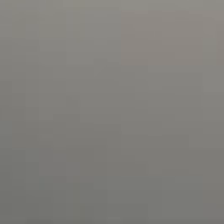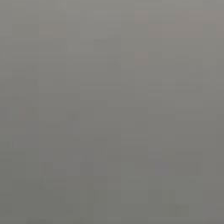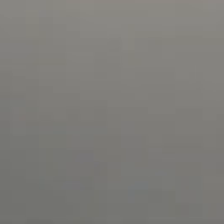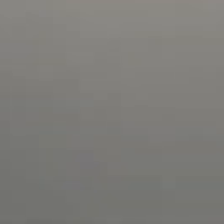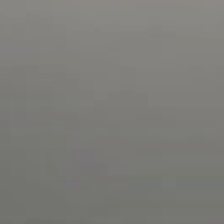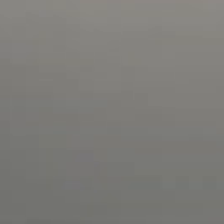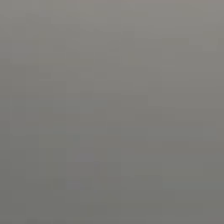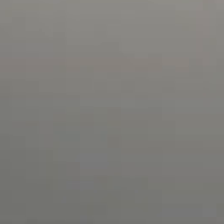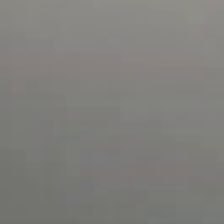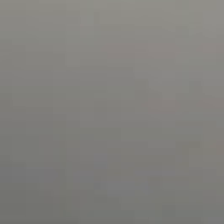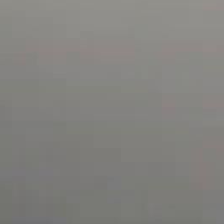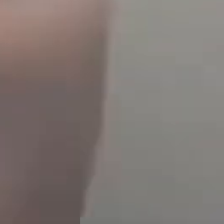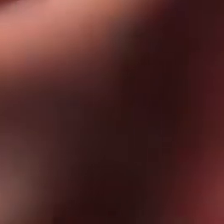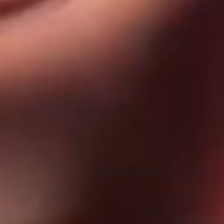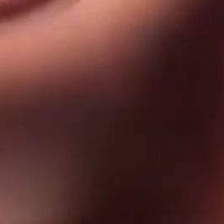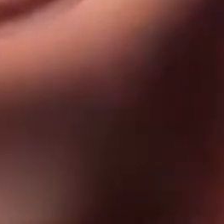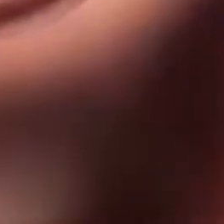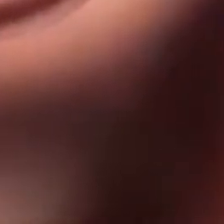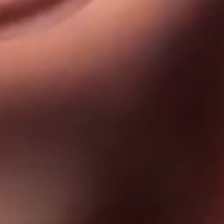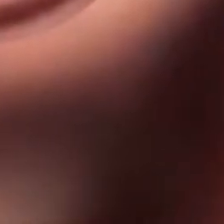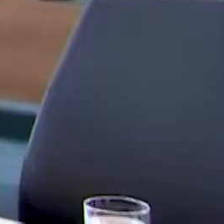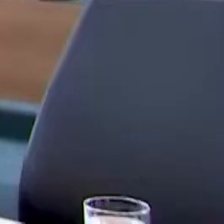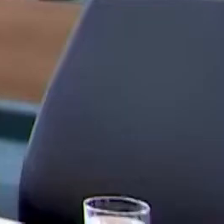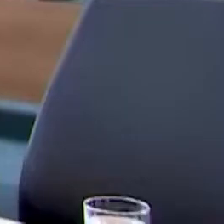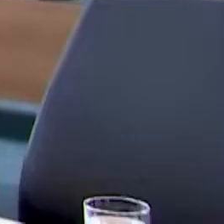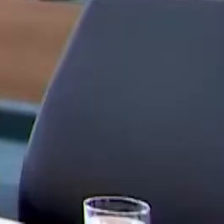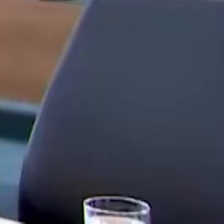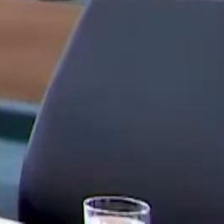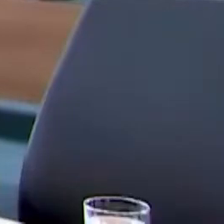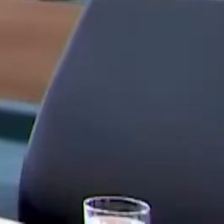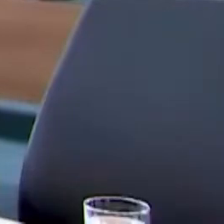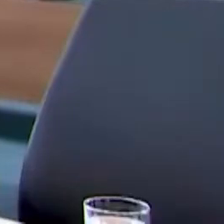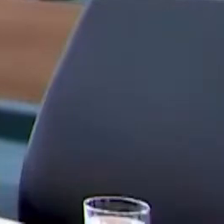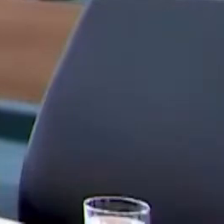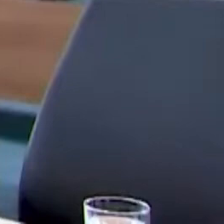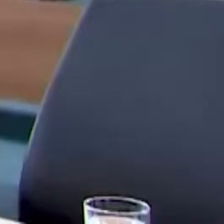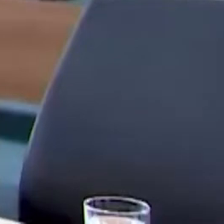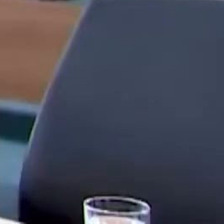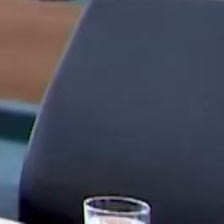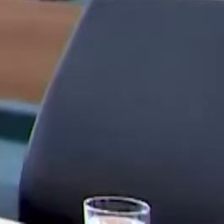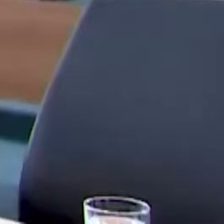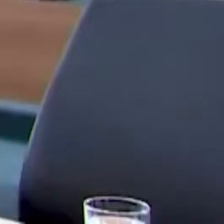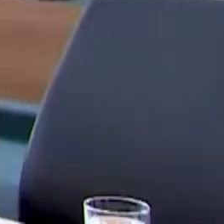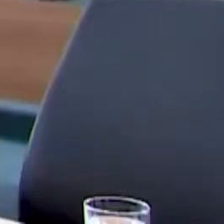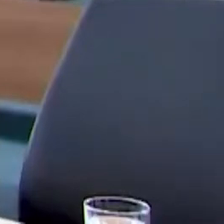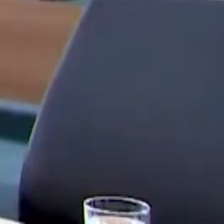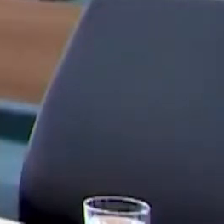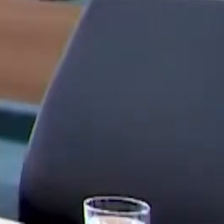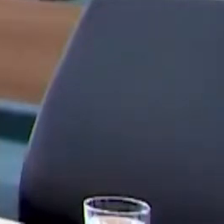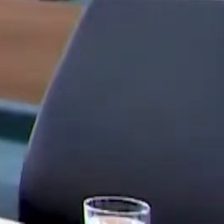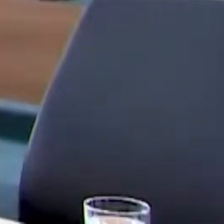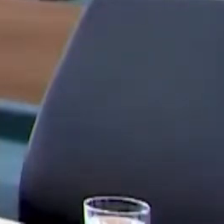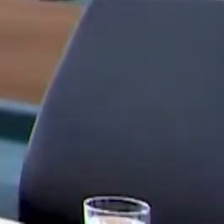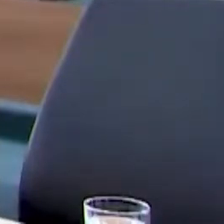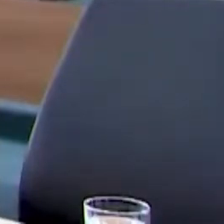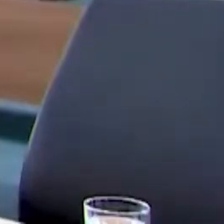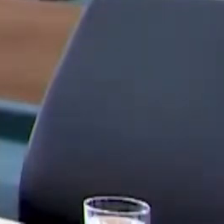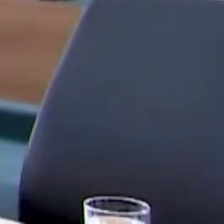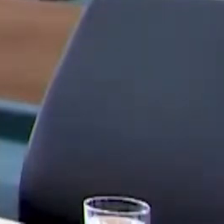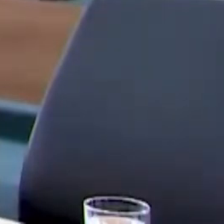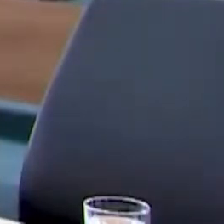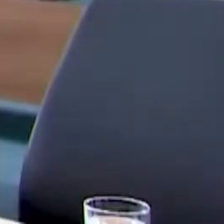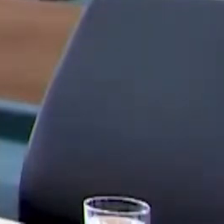de cirurgias, também através do SUS. E o objetivo da lei é fazer com que o poder público contribua e